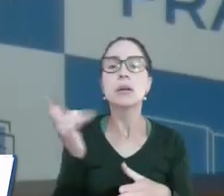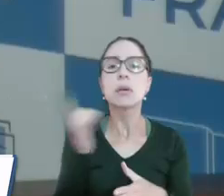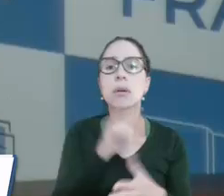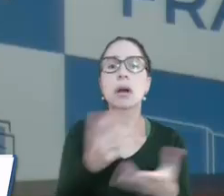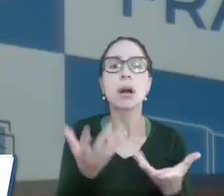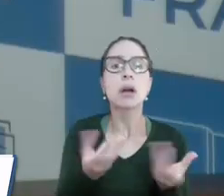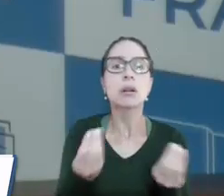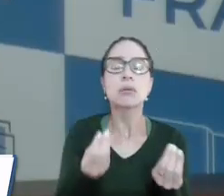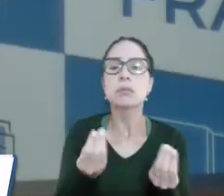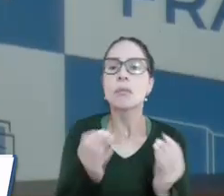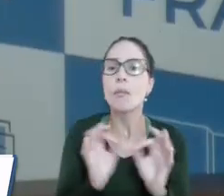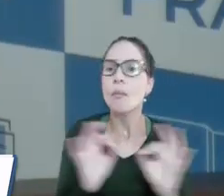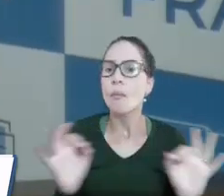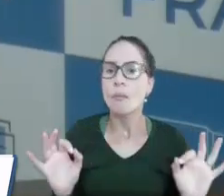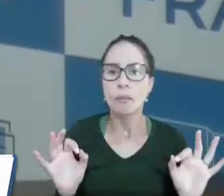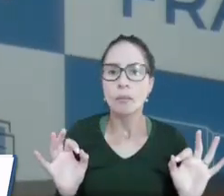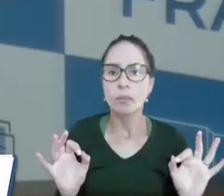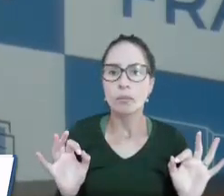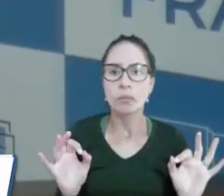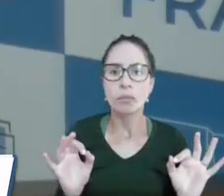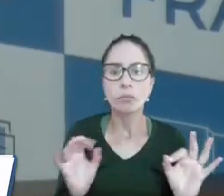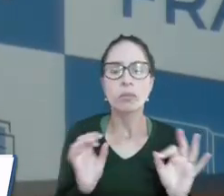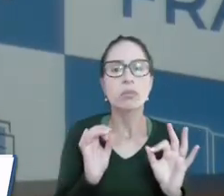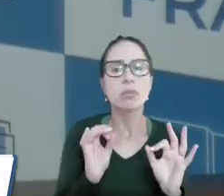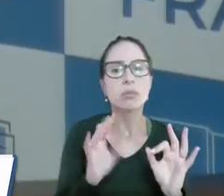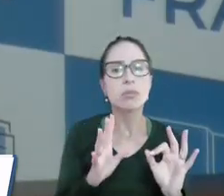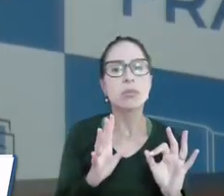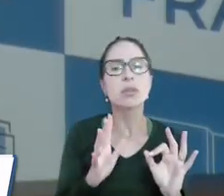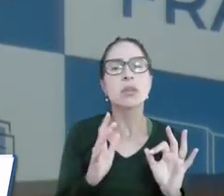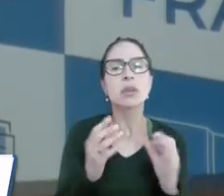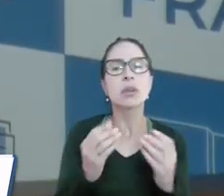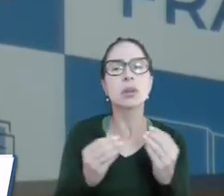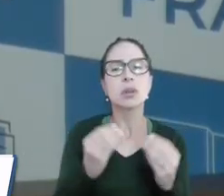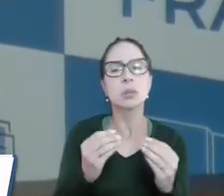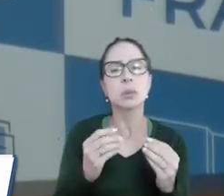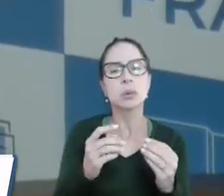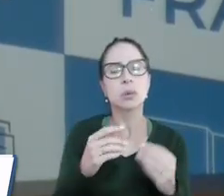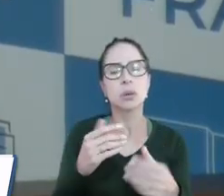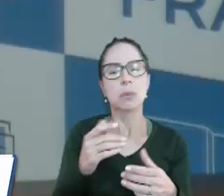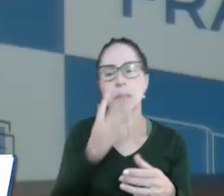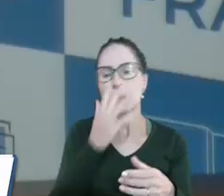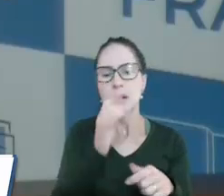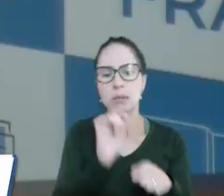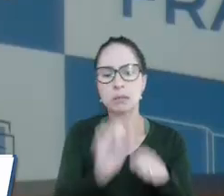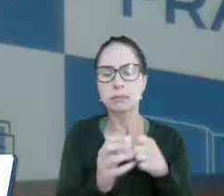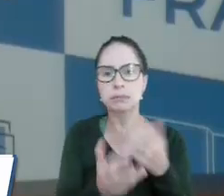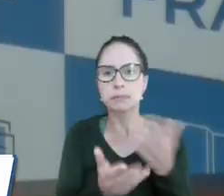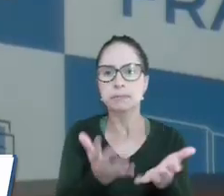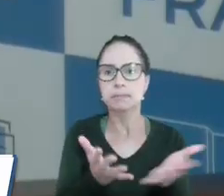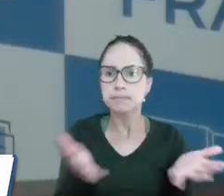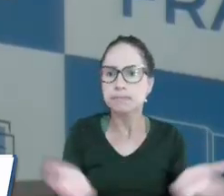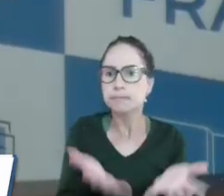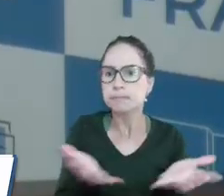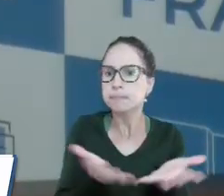Nada. Apenas isso se torna acender ou alimentar